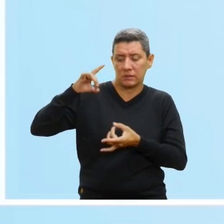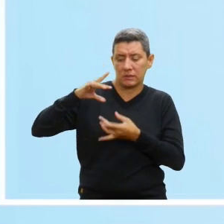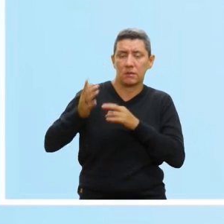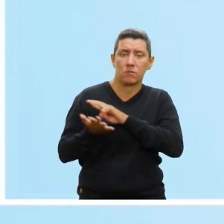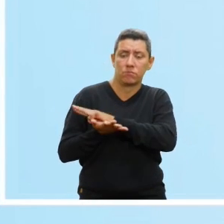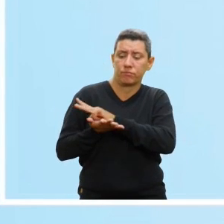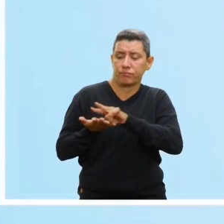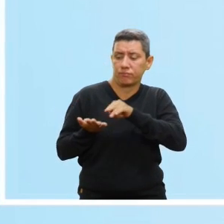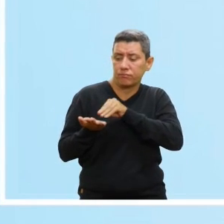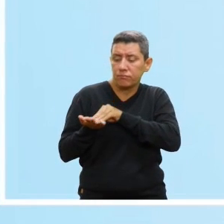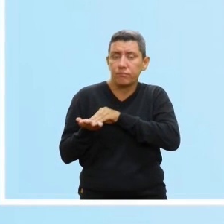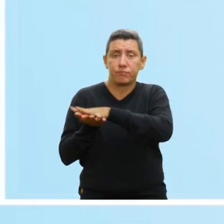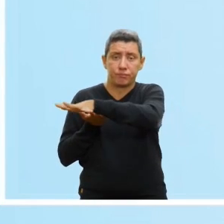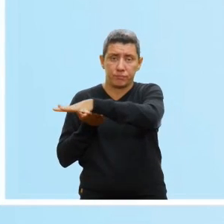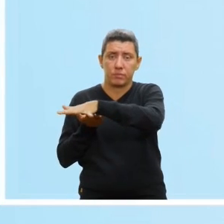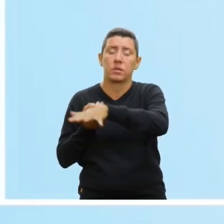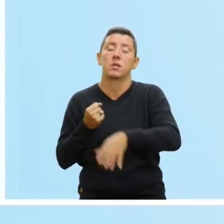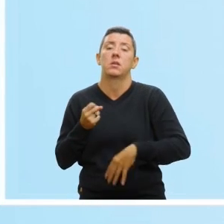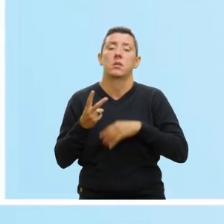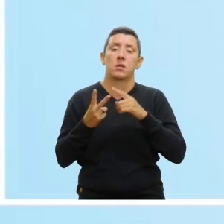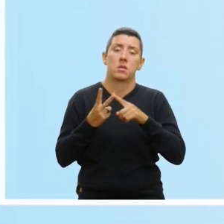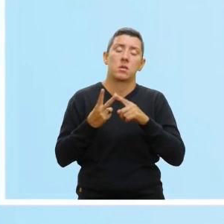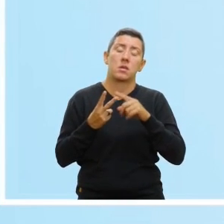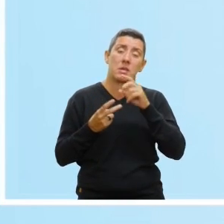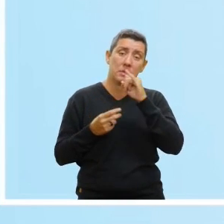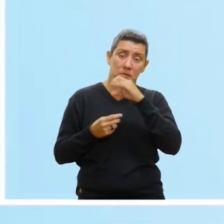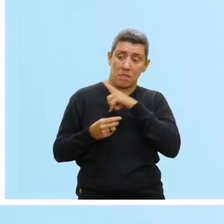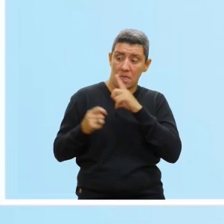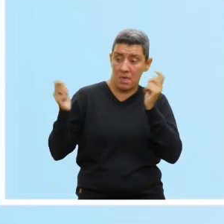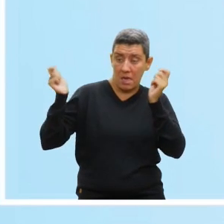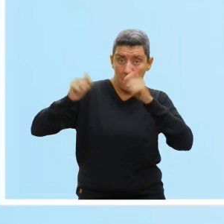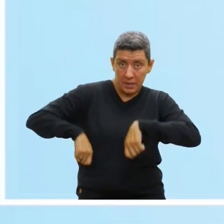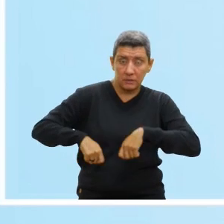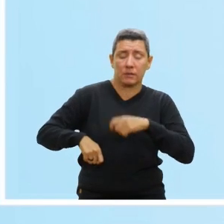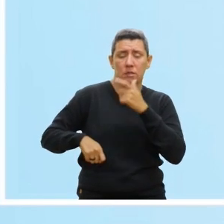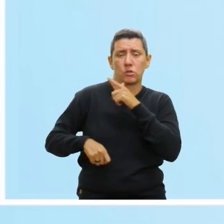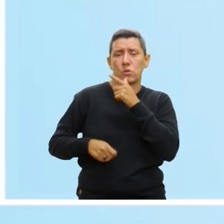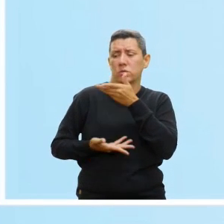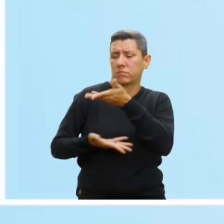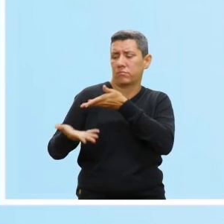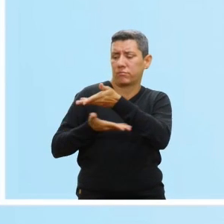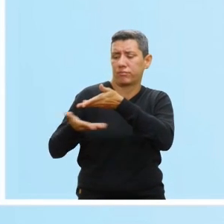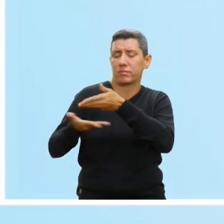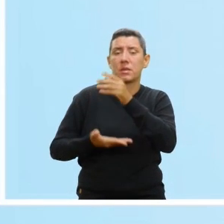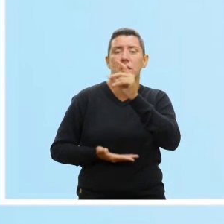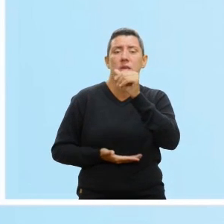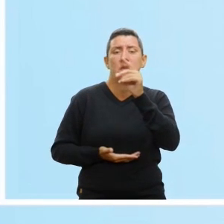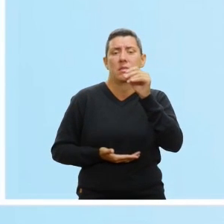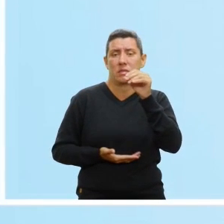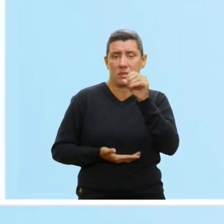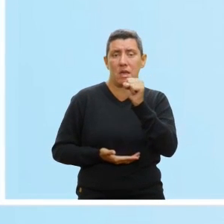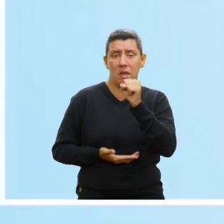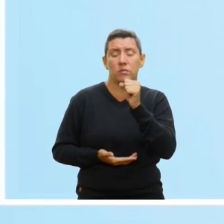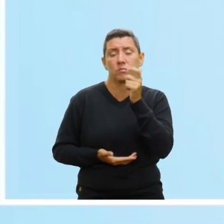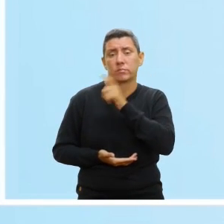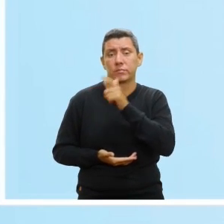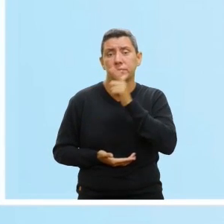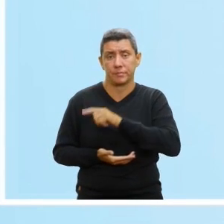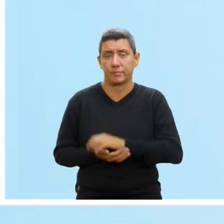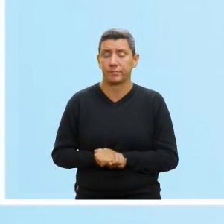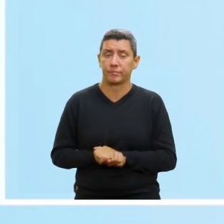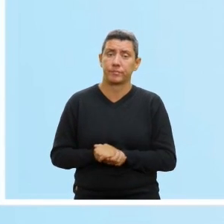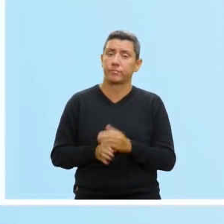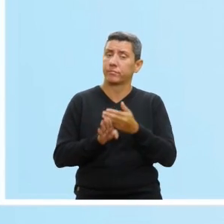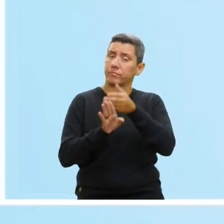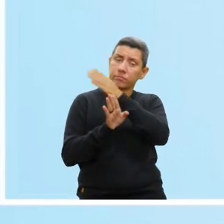quanto mais capacidade tiver cada um dos sinais, mais dados você consegue transmitir. Então, hoje, alguns anos atrás, o